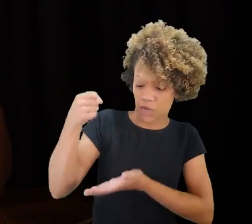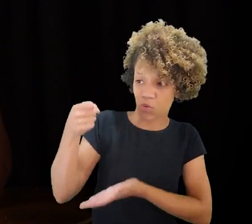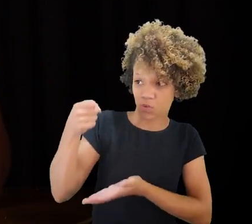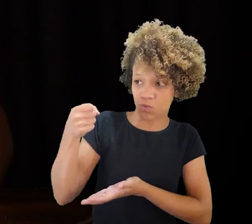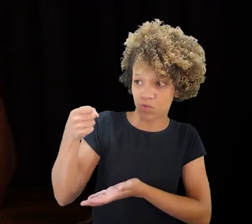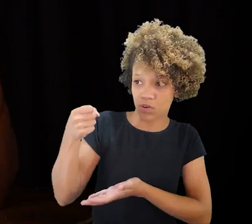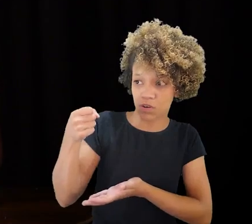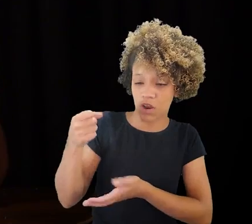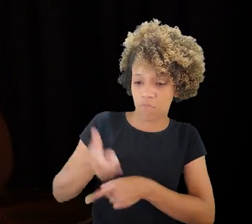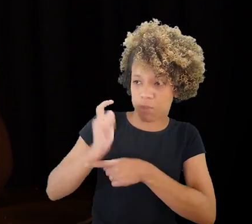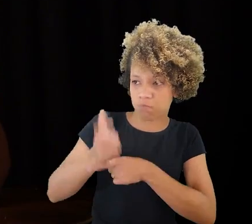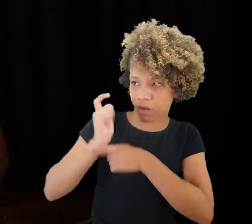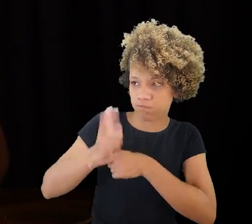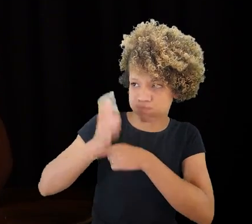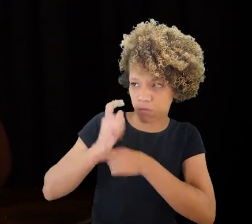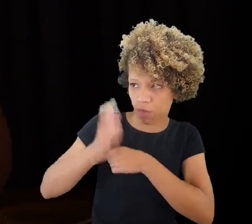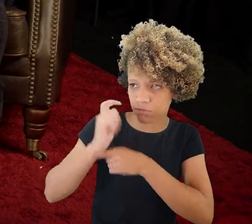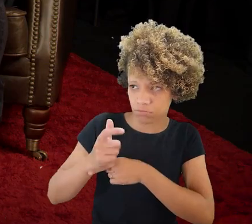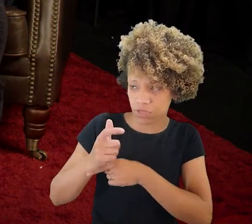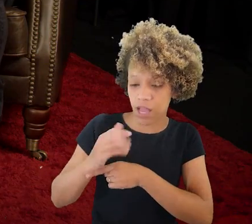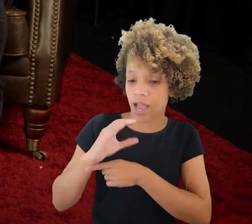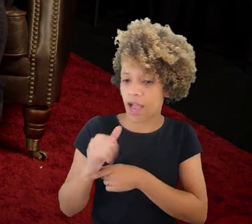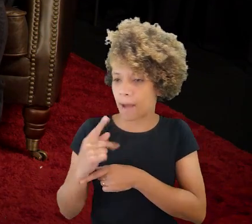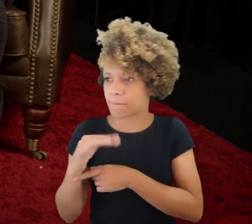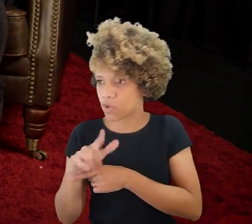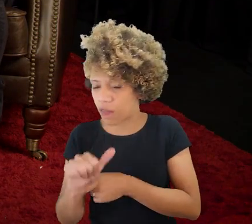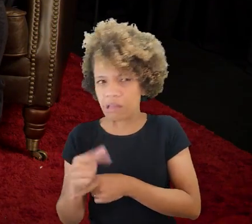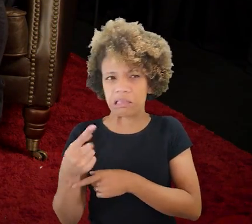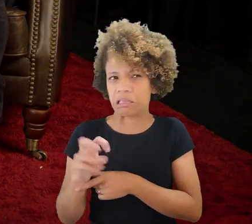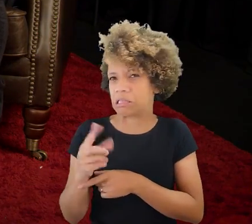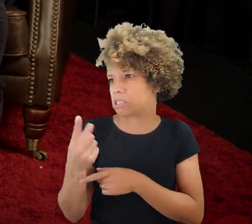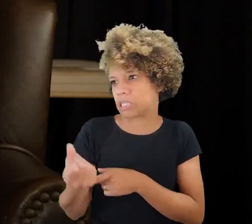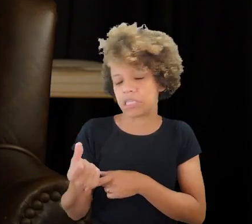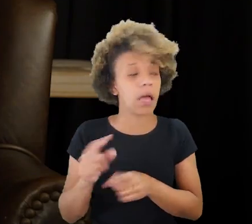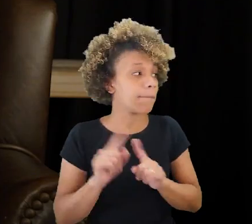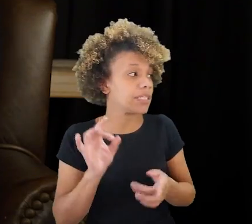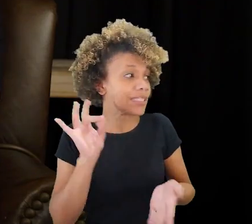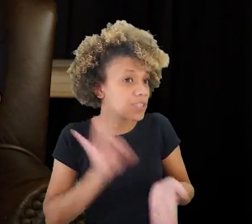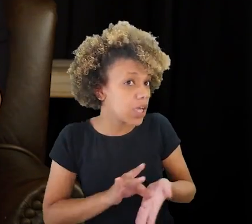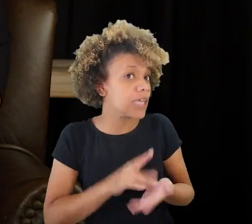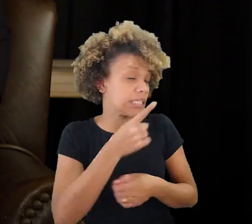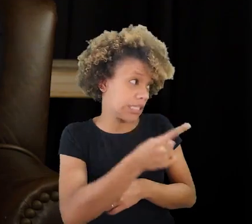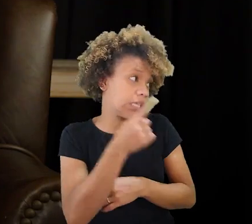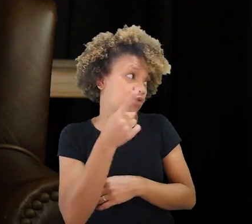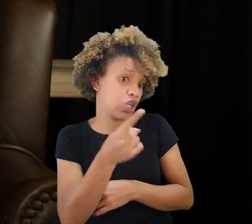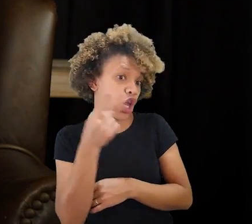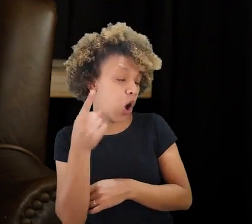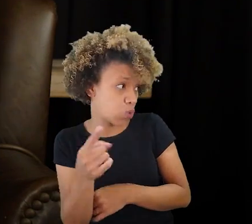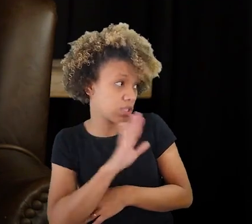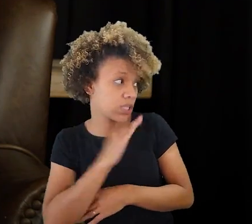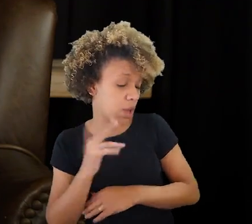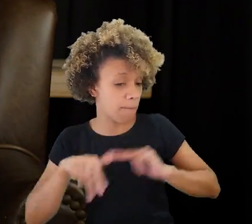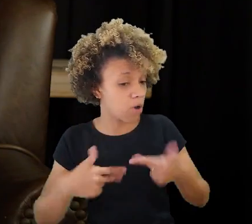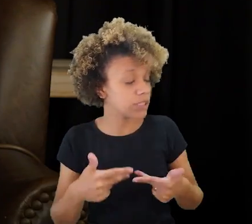de de cápsula Def fragada mano lotado depois el apareceu com 15 16 falou que se oficialmente foram 111 mortos mais